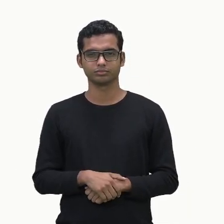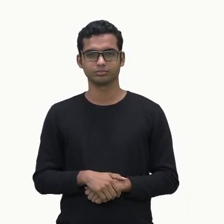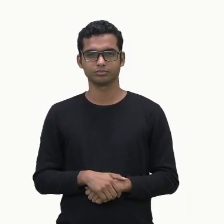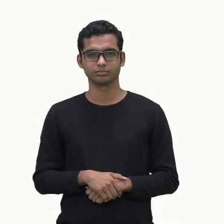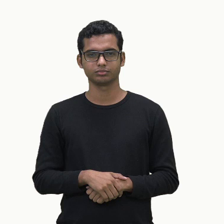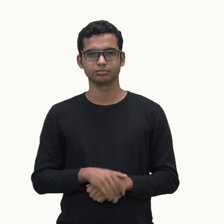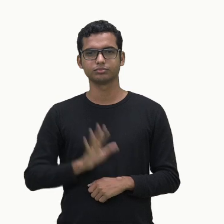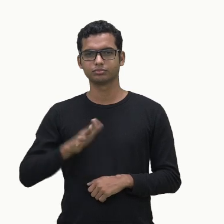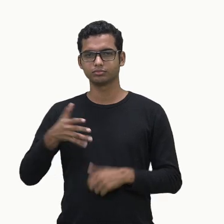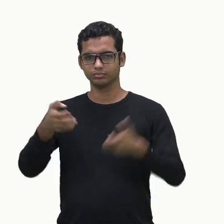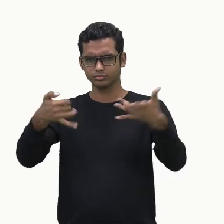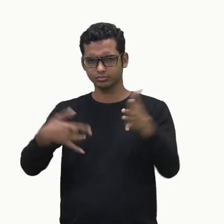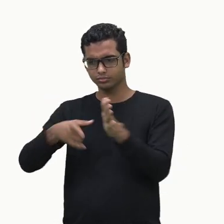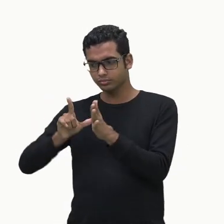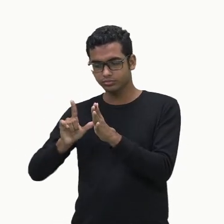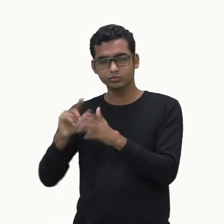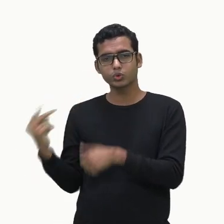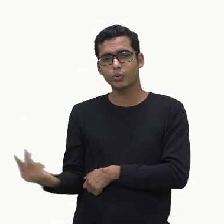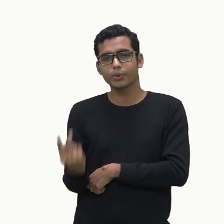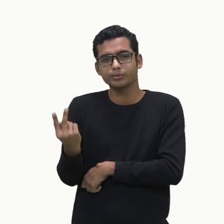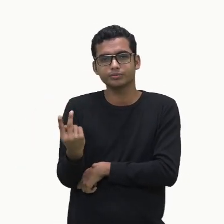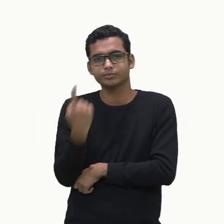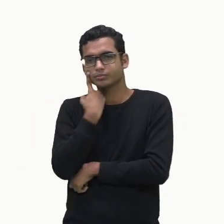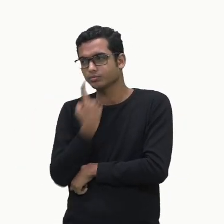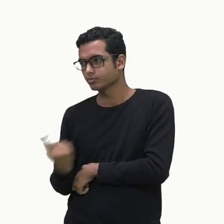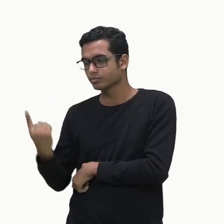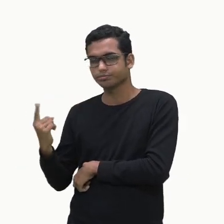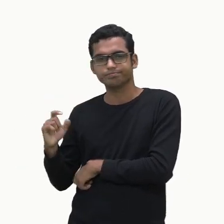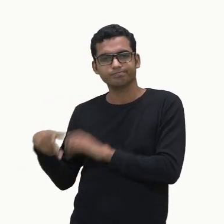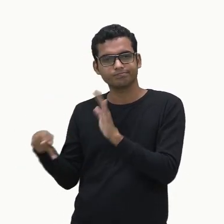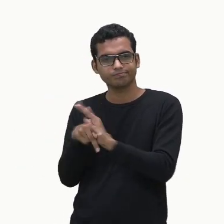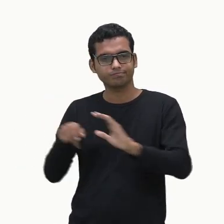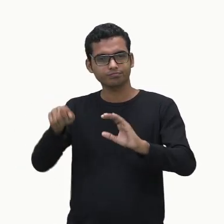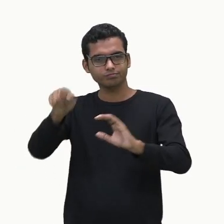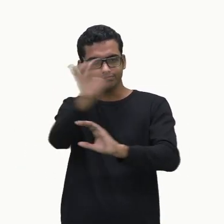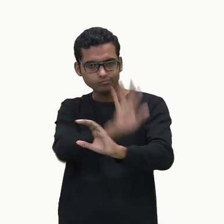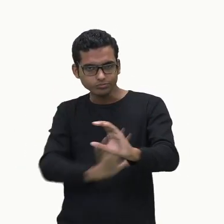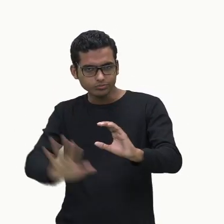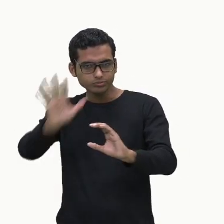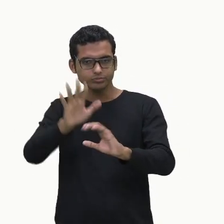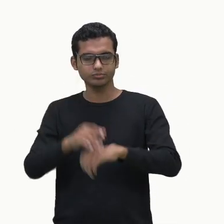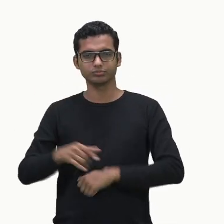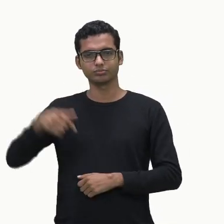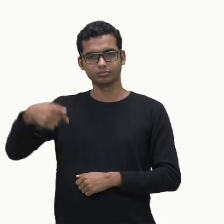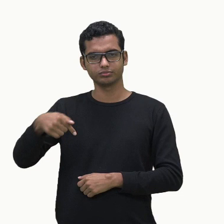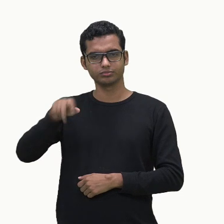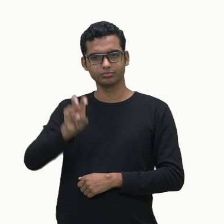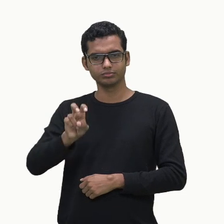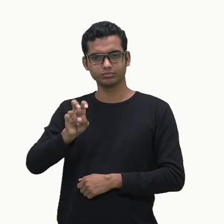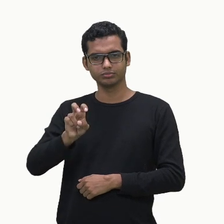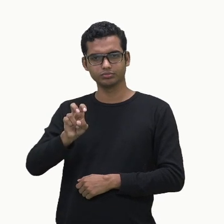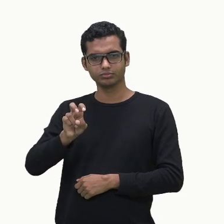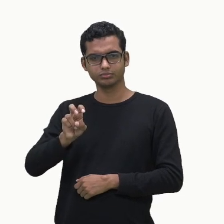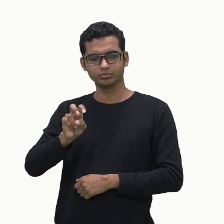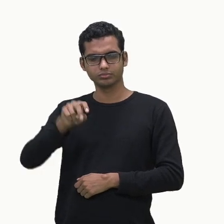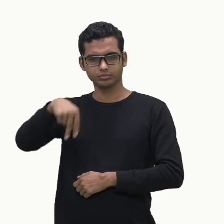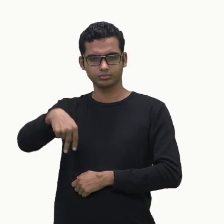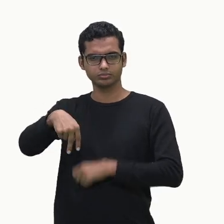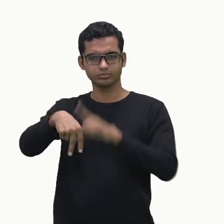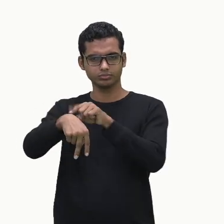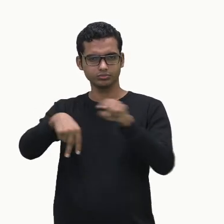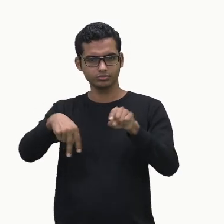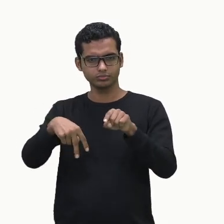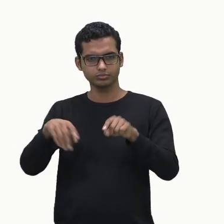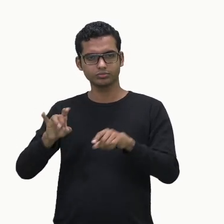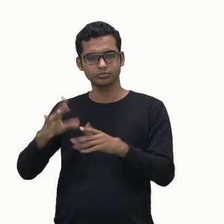Como eu falei, esse valor aqui, ó, já é a nossa área, tá? 75π. Então, a gente vai substituir no